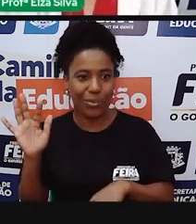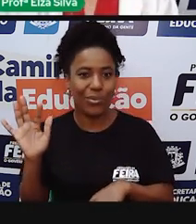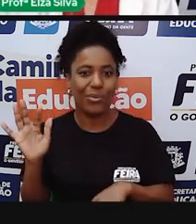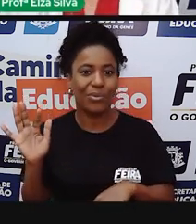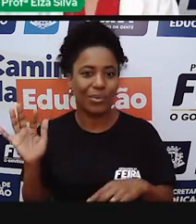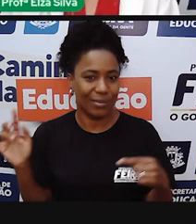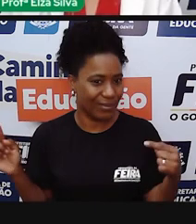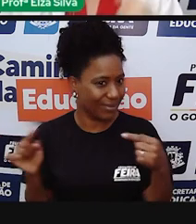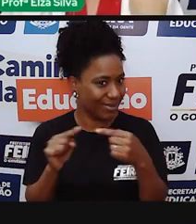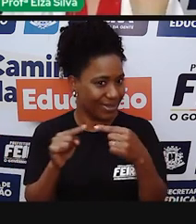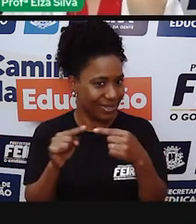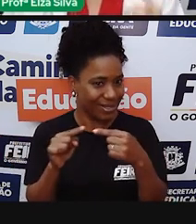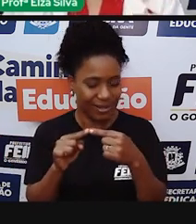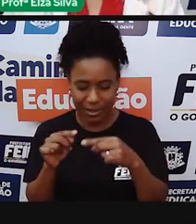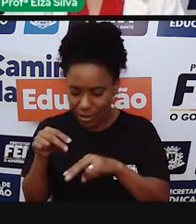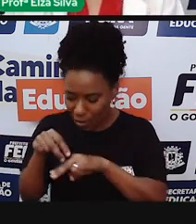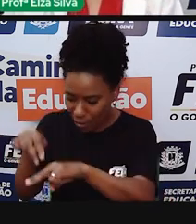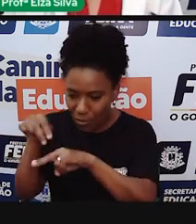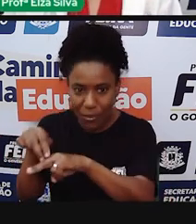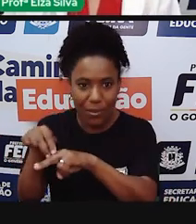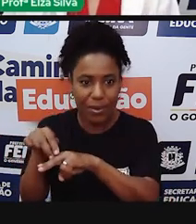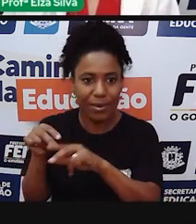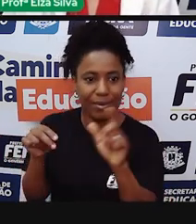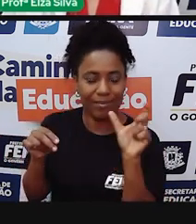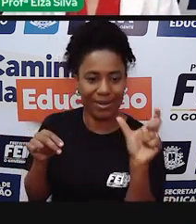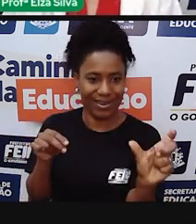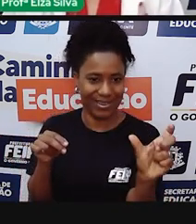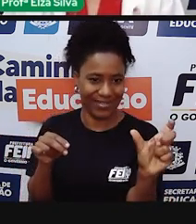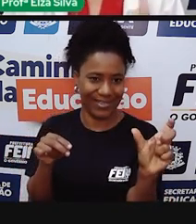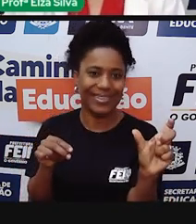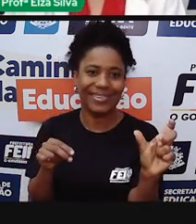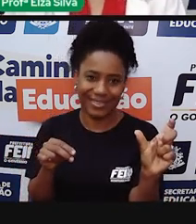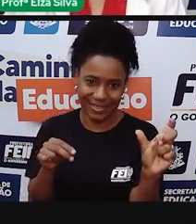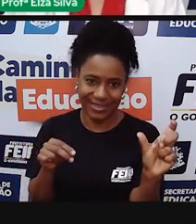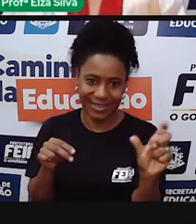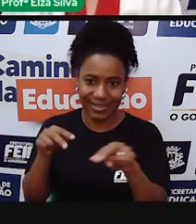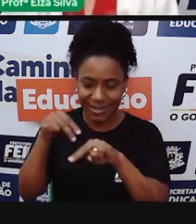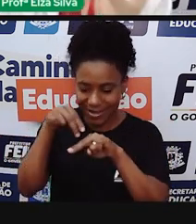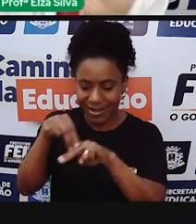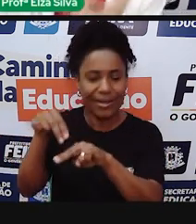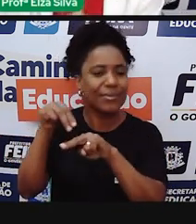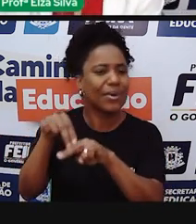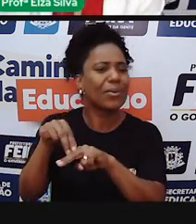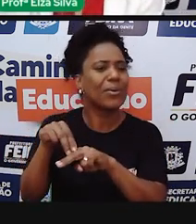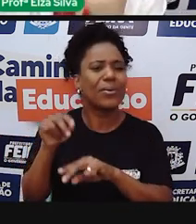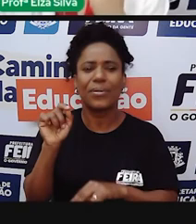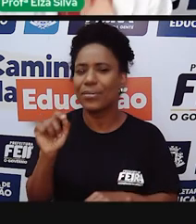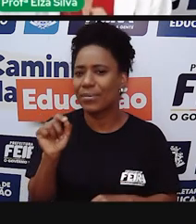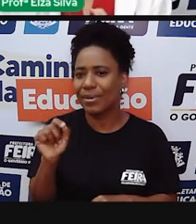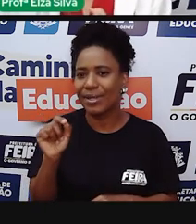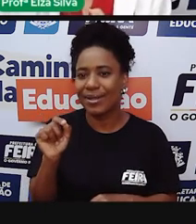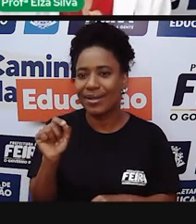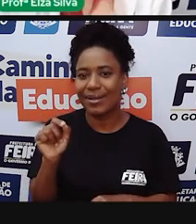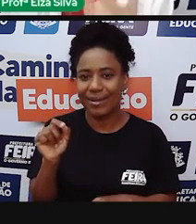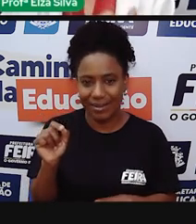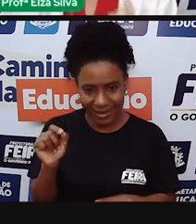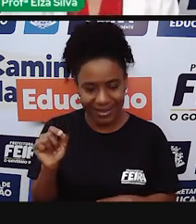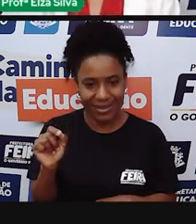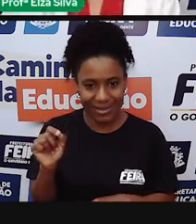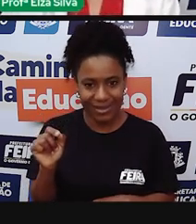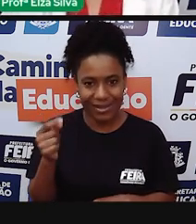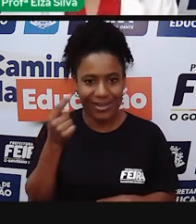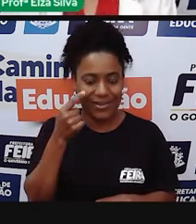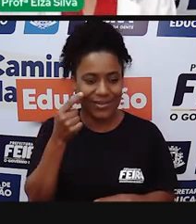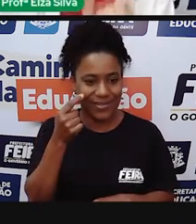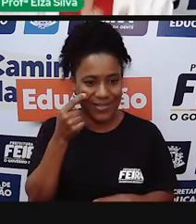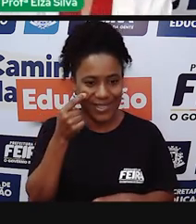o aplicativo vai te dar uma dica sobre o esporte. Skateboard é o objeto que o